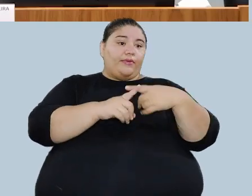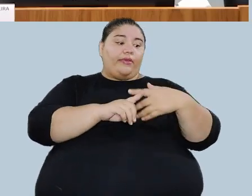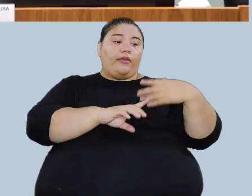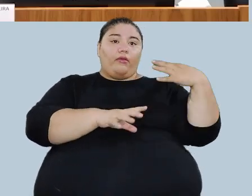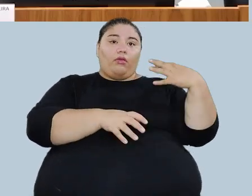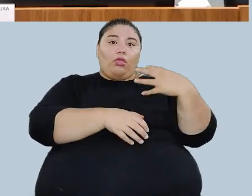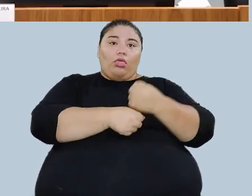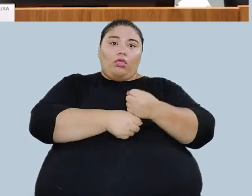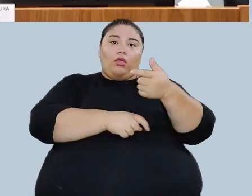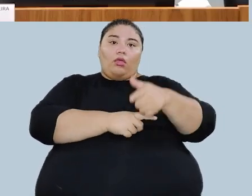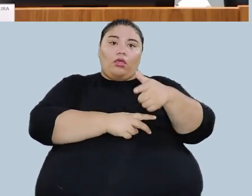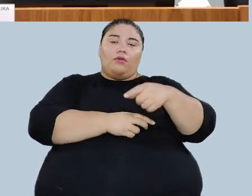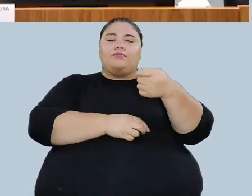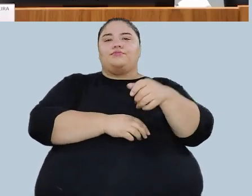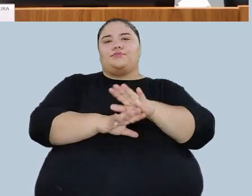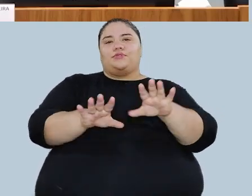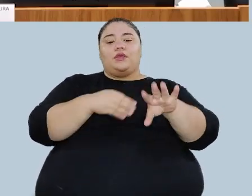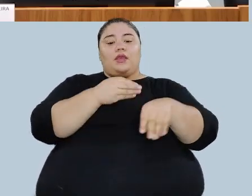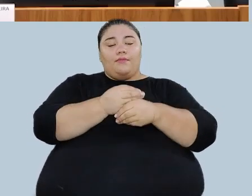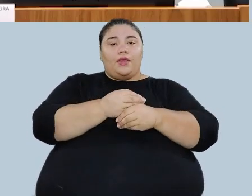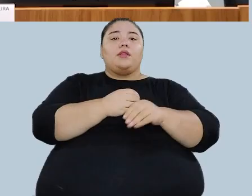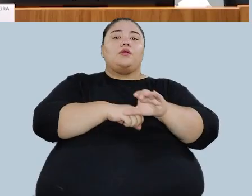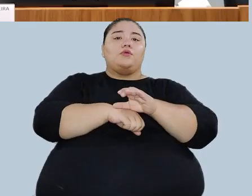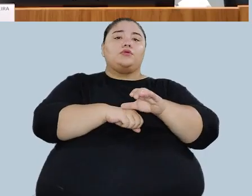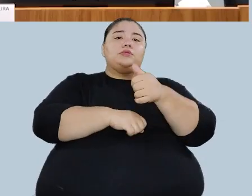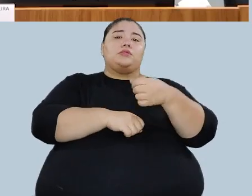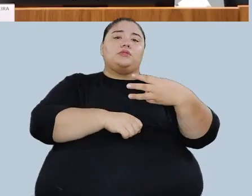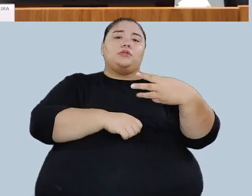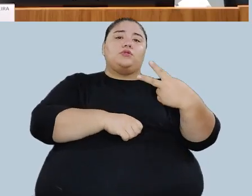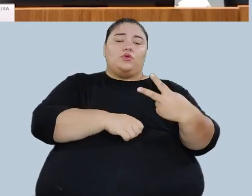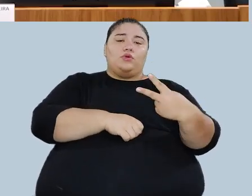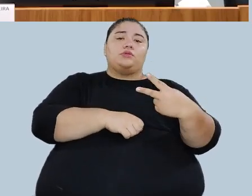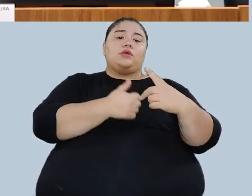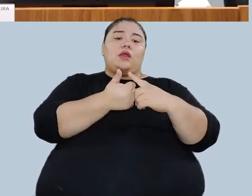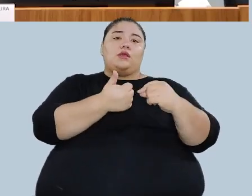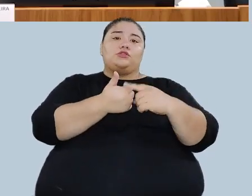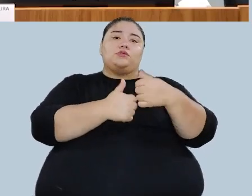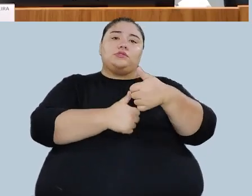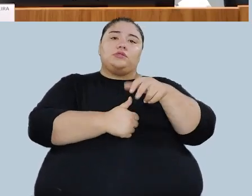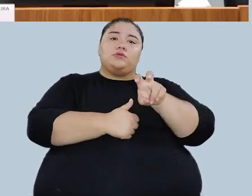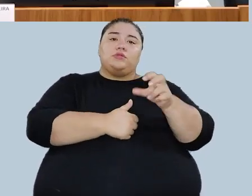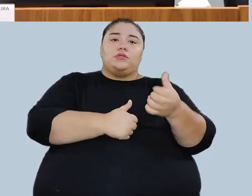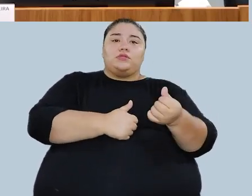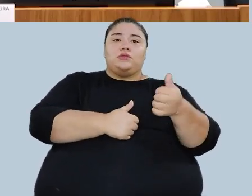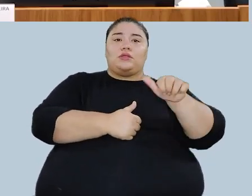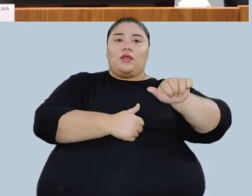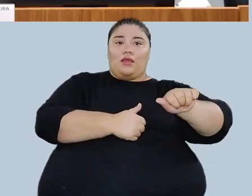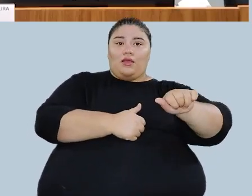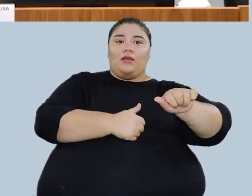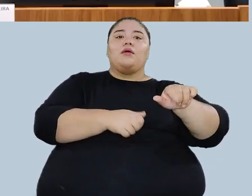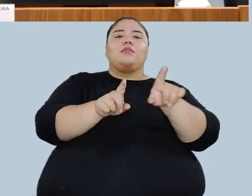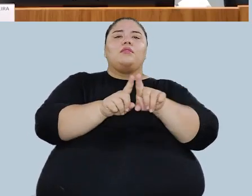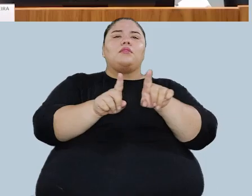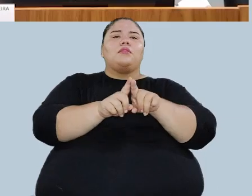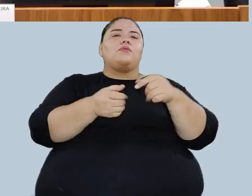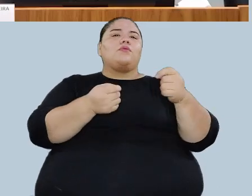fazer isso, né? Mas, de fato, a emenda constitucional 132 ele trouxe no artigo 156A, né, a